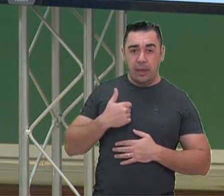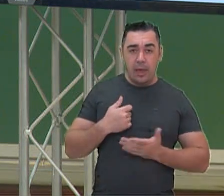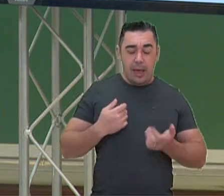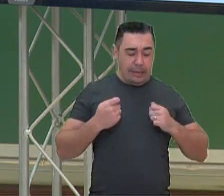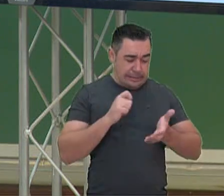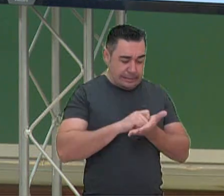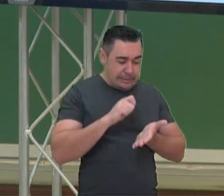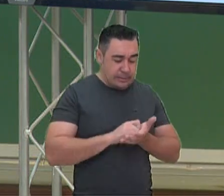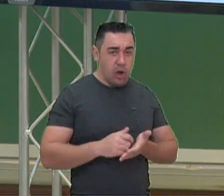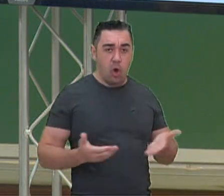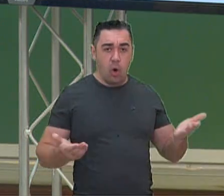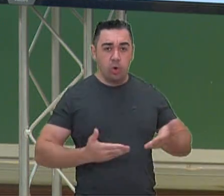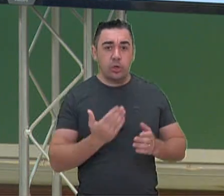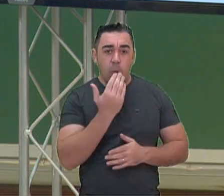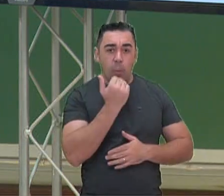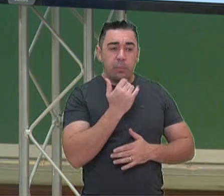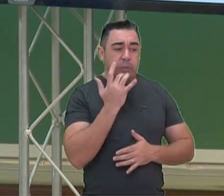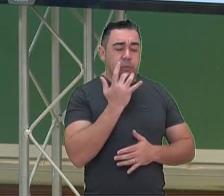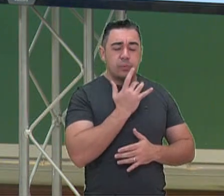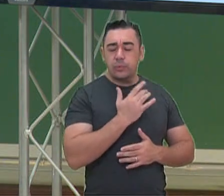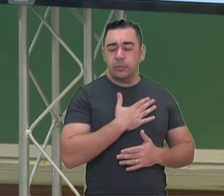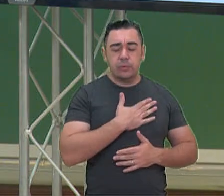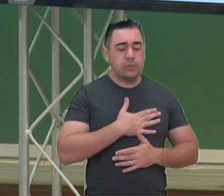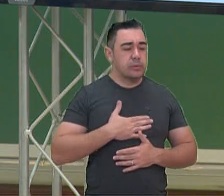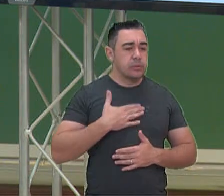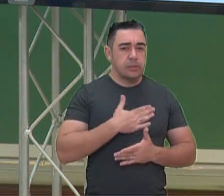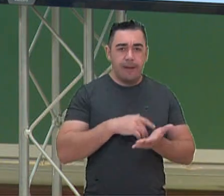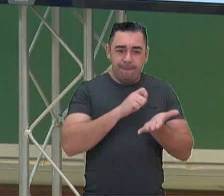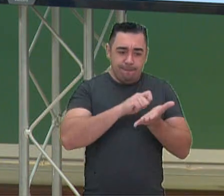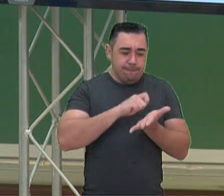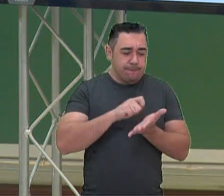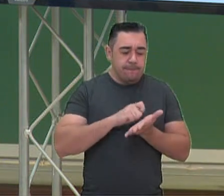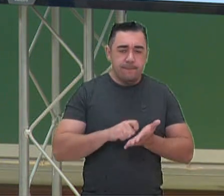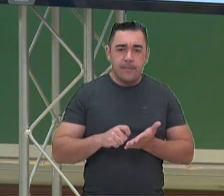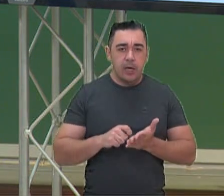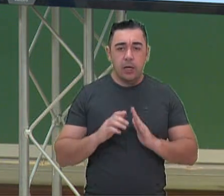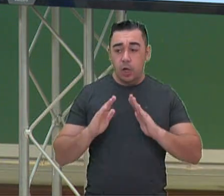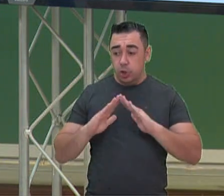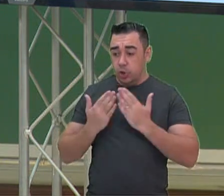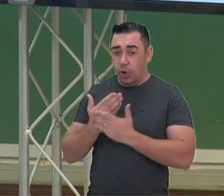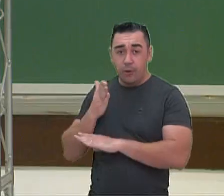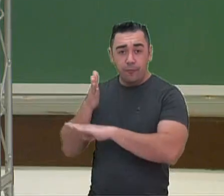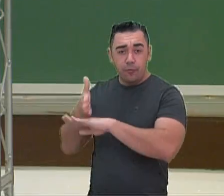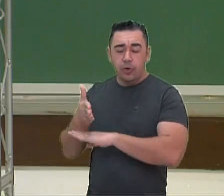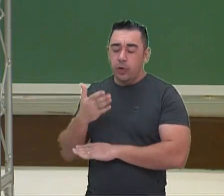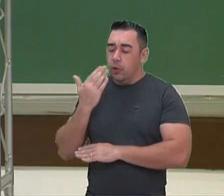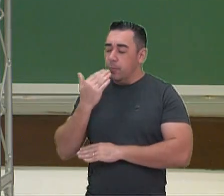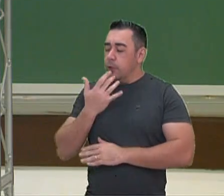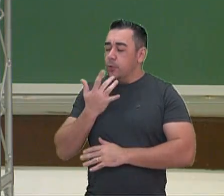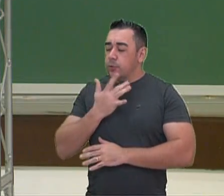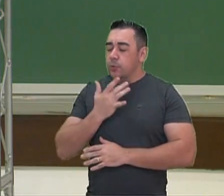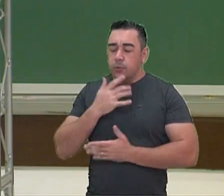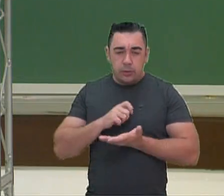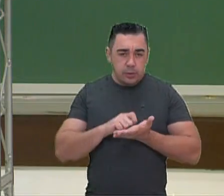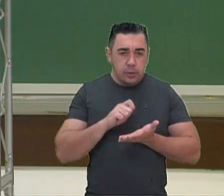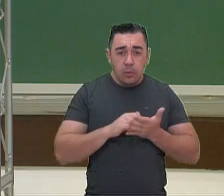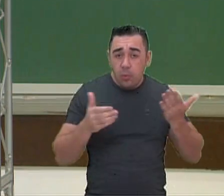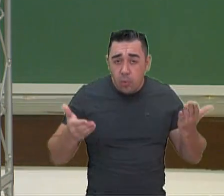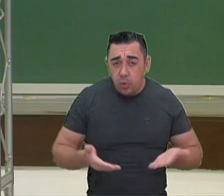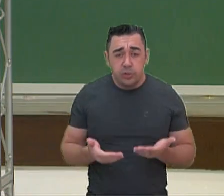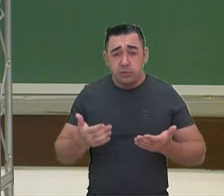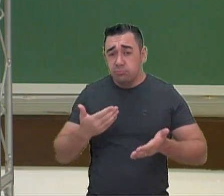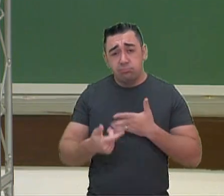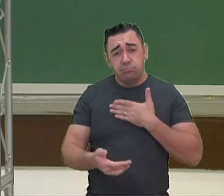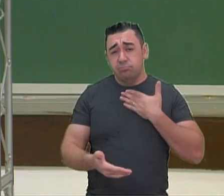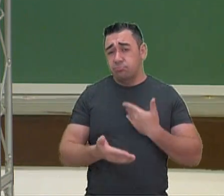eu comi a merenda que eu amo que seja feita na escola. Merenda maravilhosa. Hoje eu, enfim, não